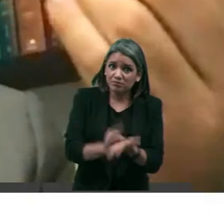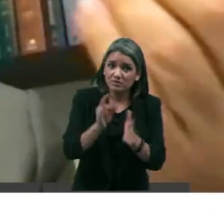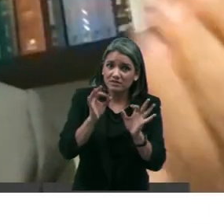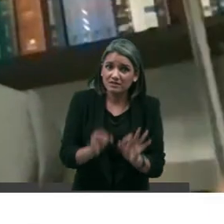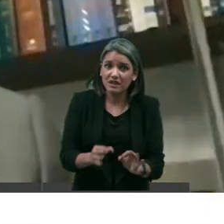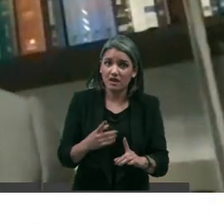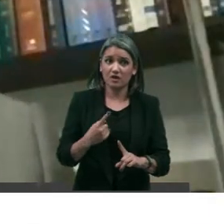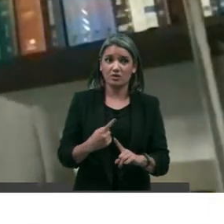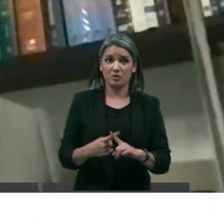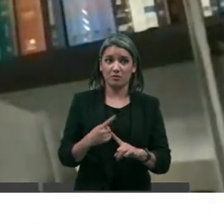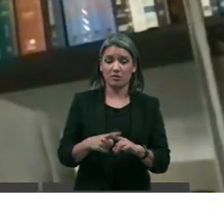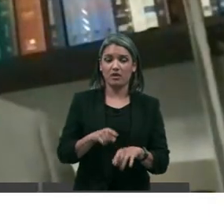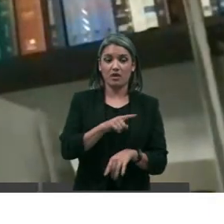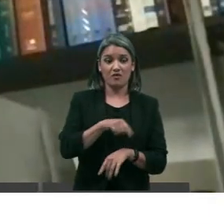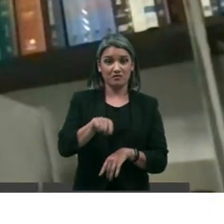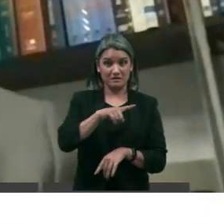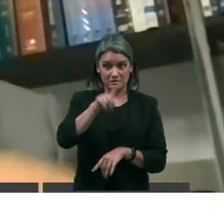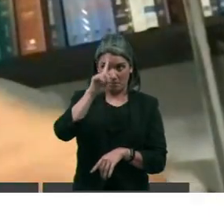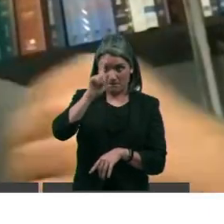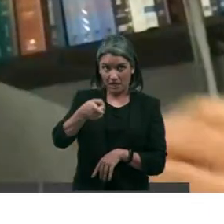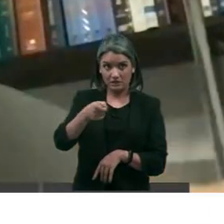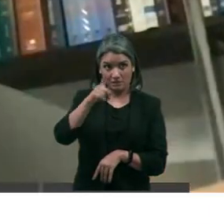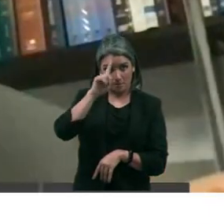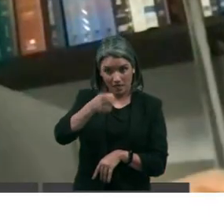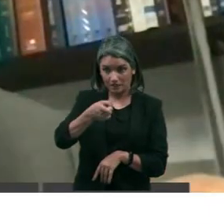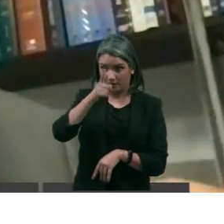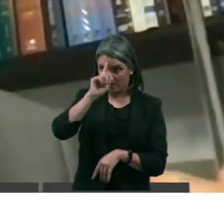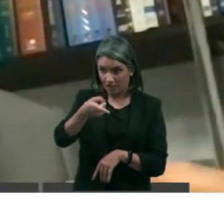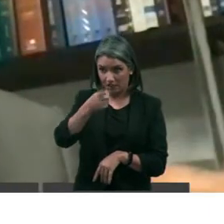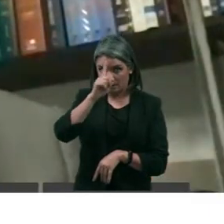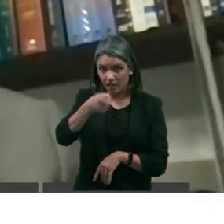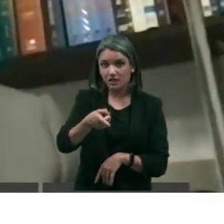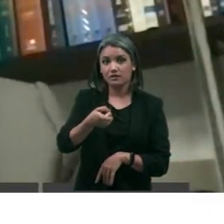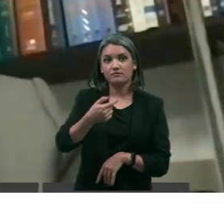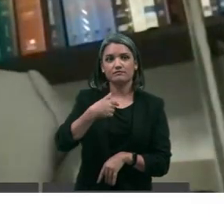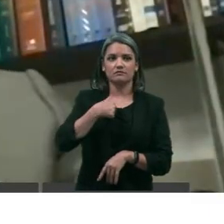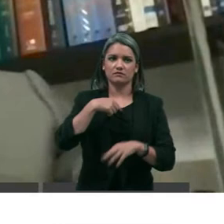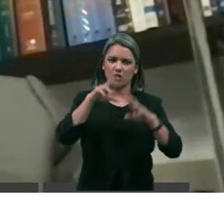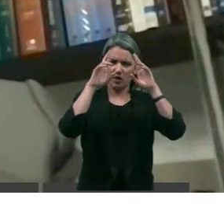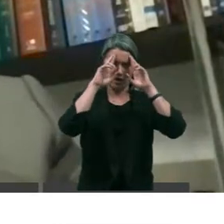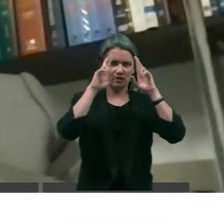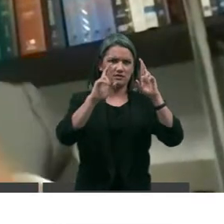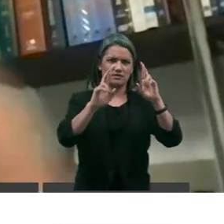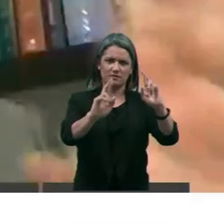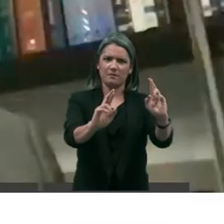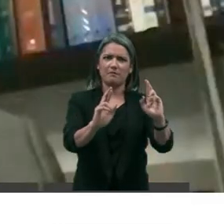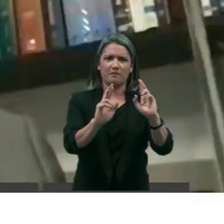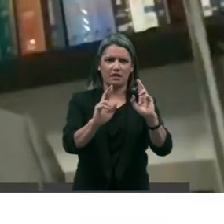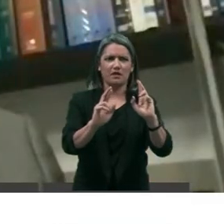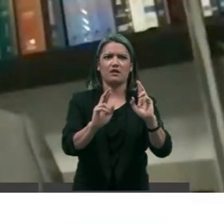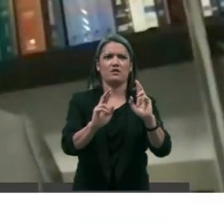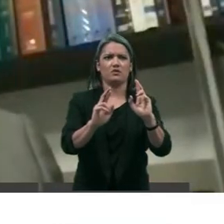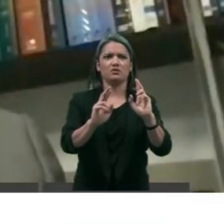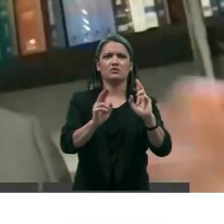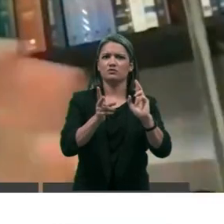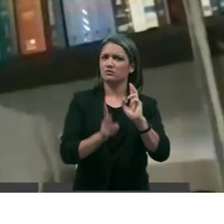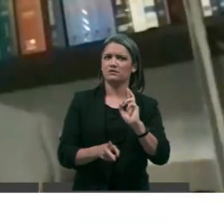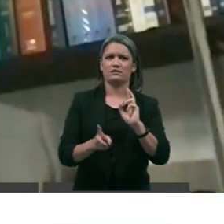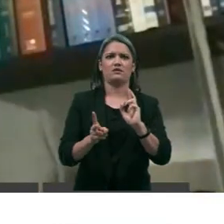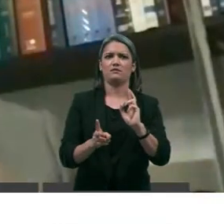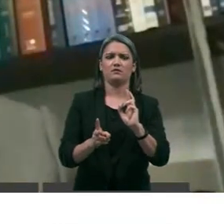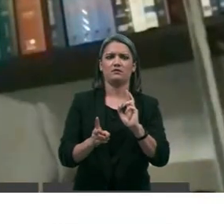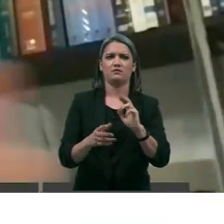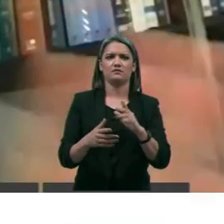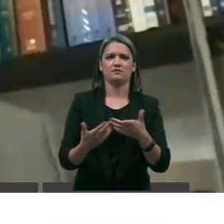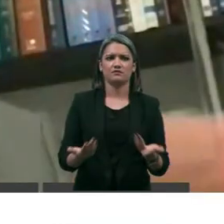Vossas Excelências determinar, e com o máximo respeito, esse advogado jamais faltou respeito com nenhum magistrado, se eu não